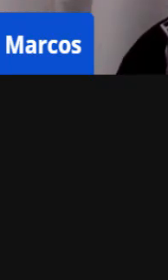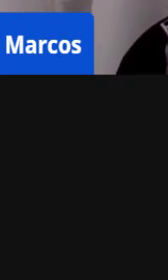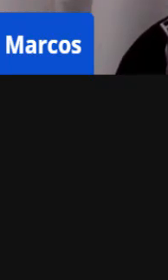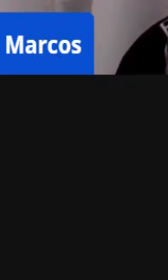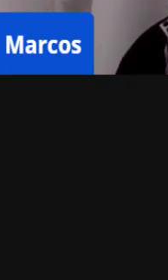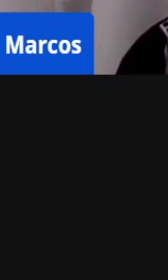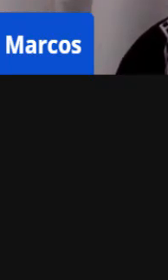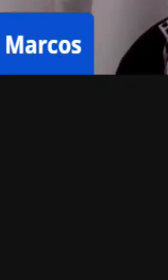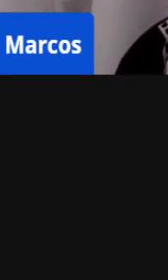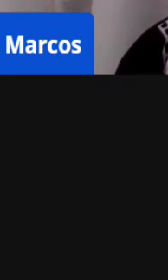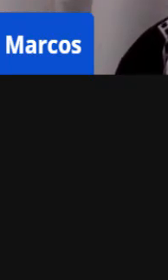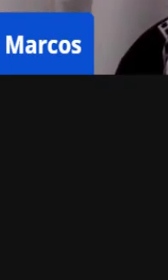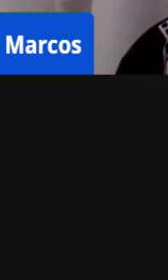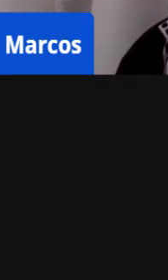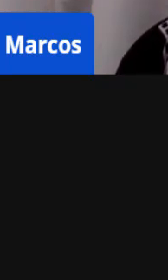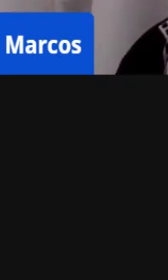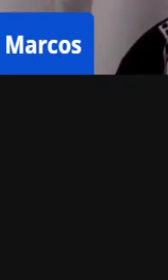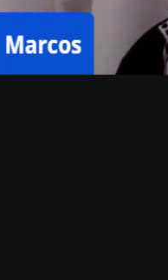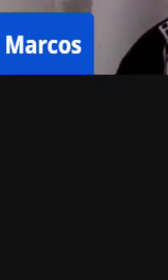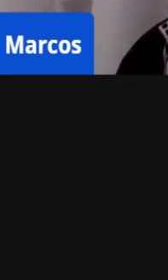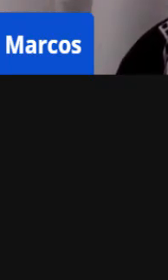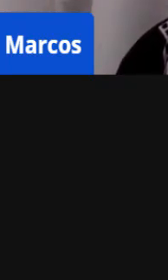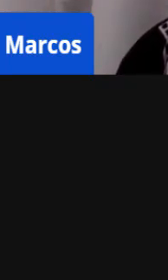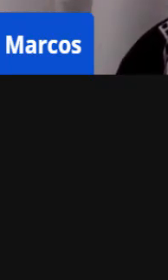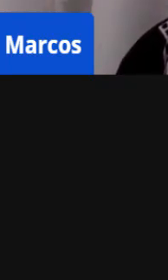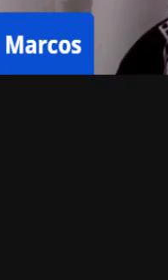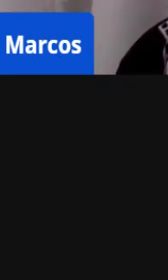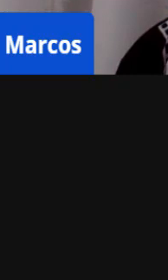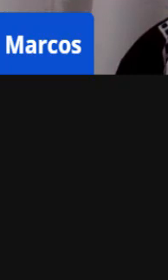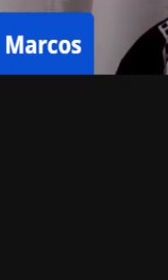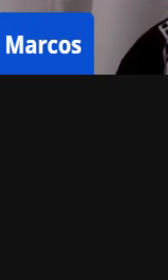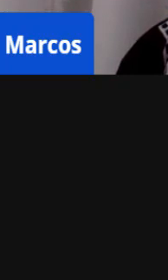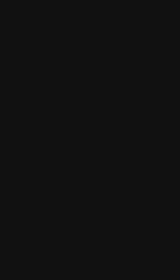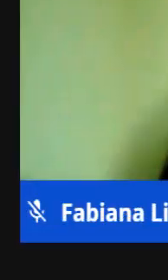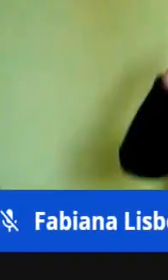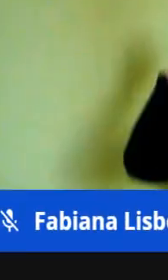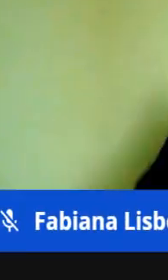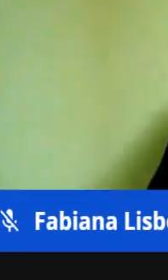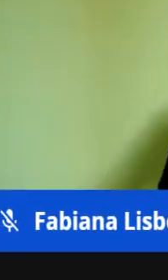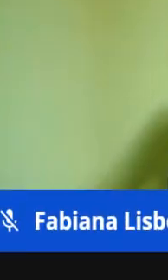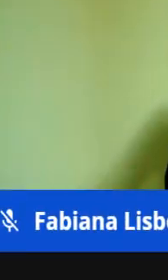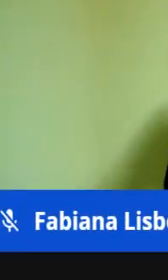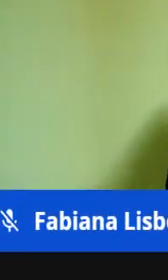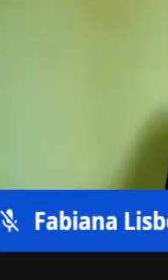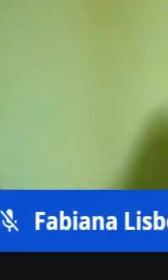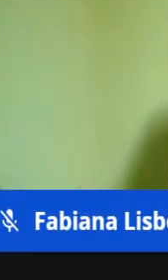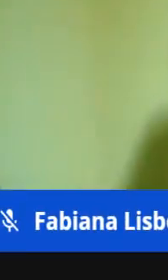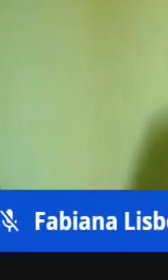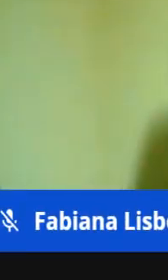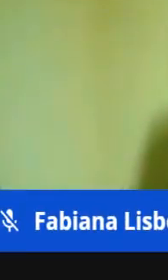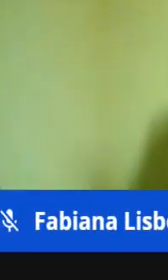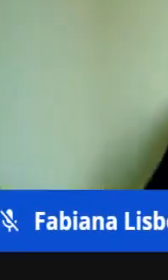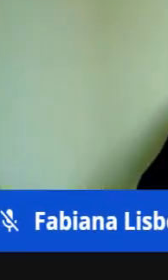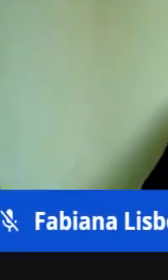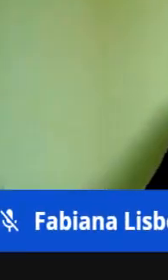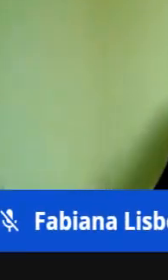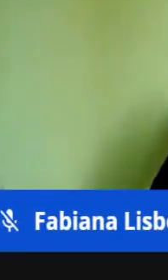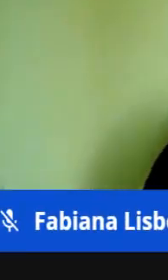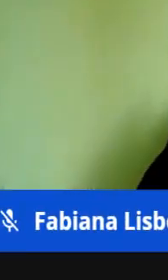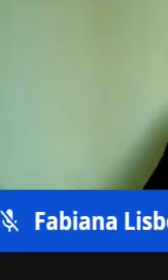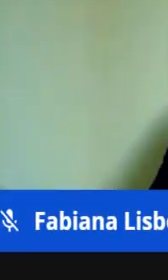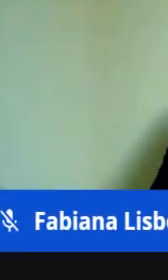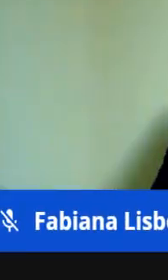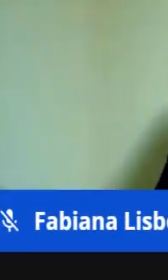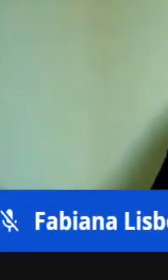vocês é de grande relevância para a educação do campo como um todo. Retomando a fala de todos, eu quero